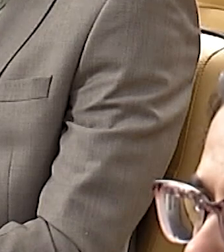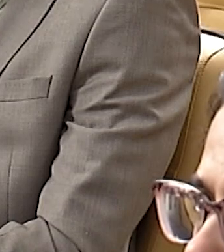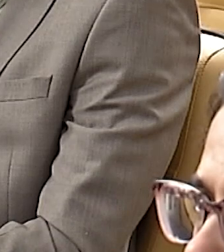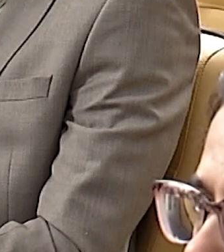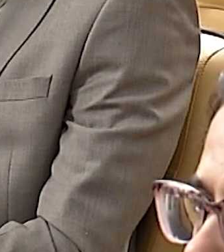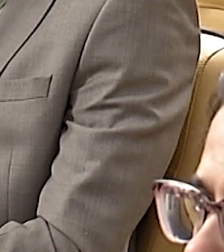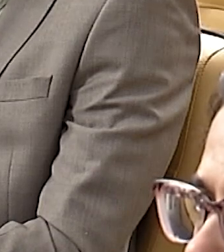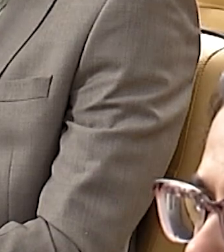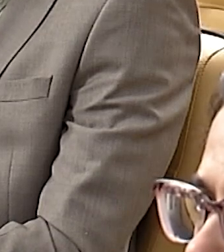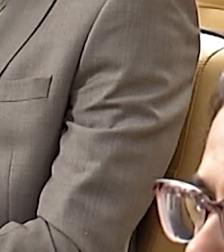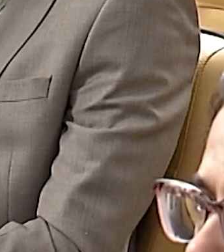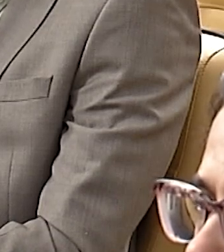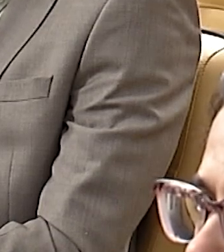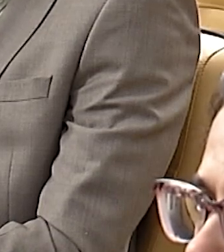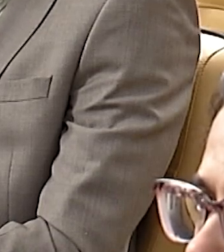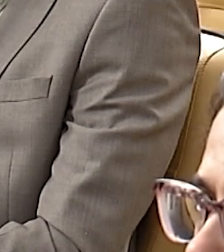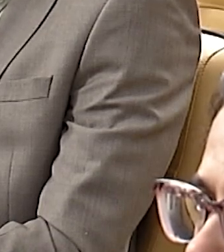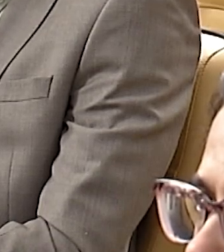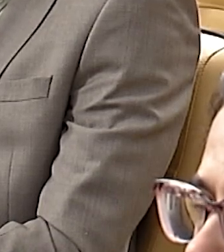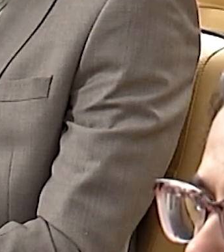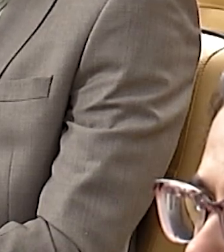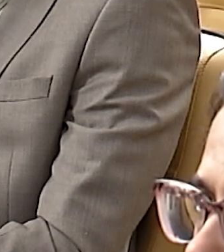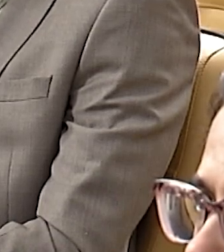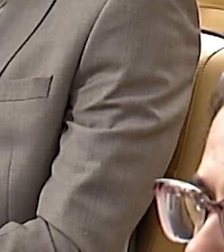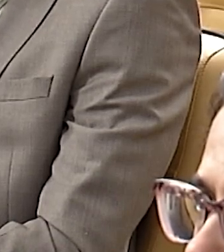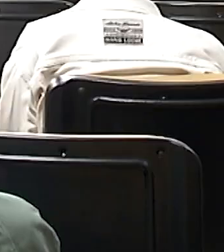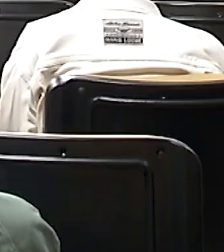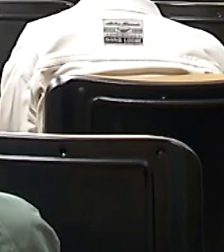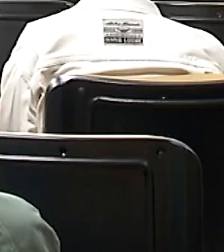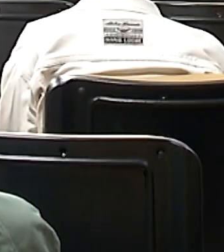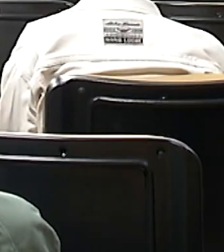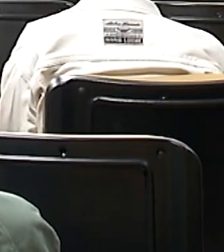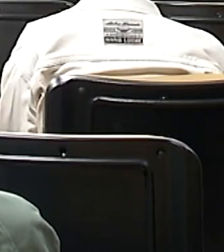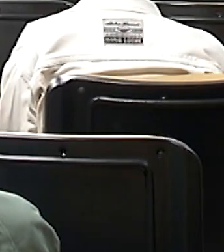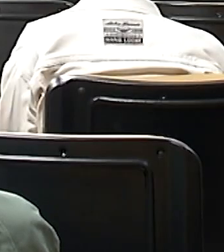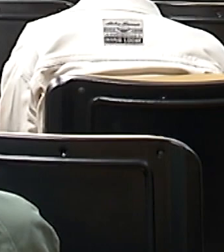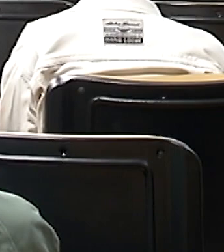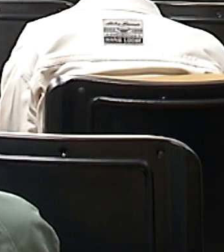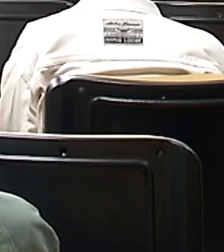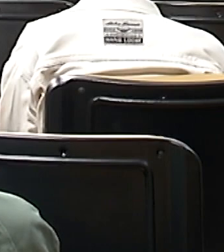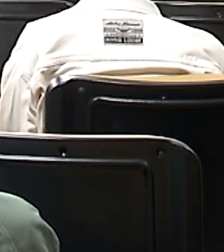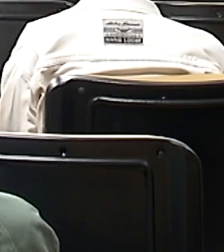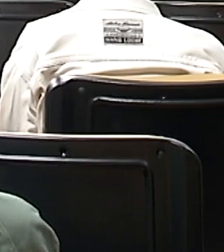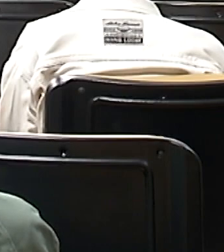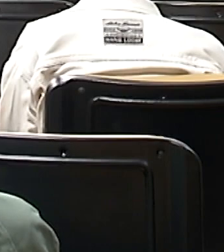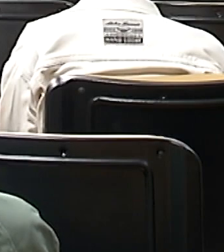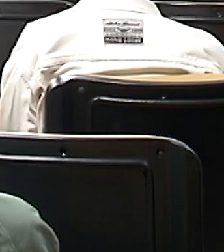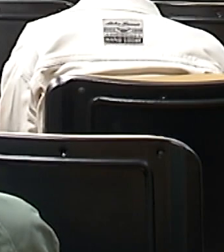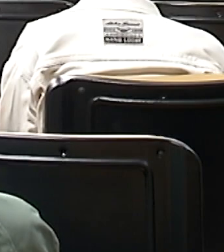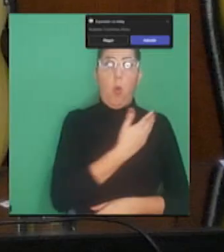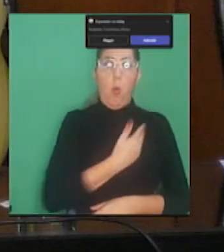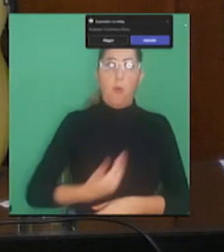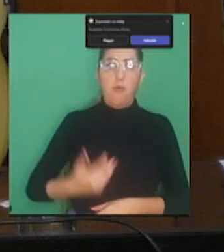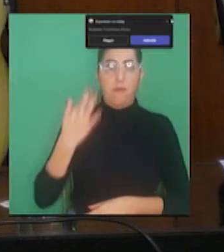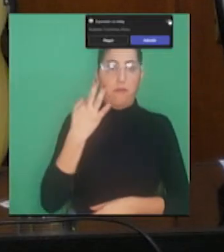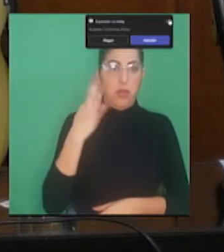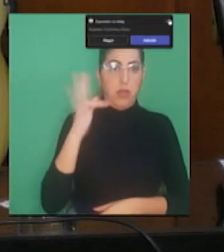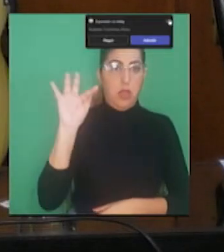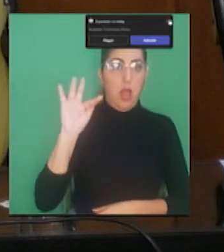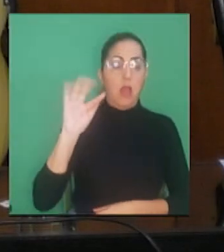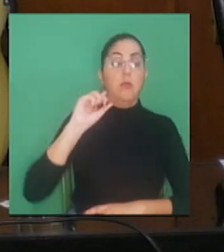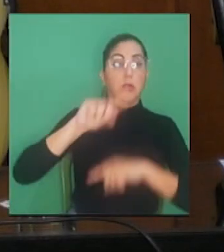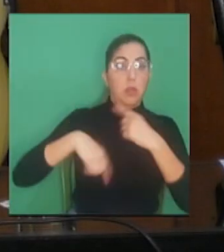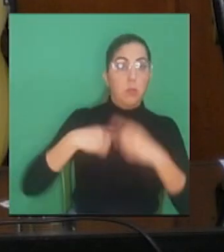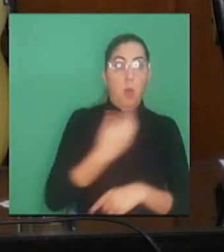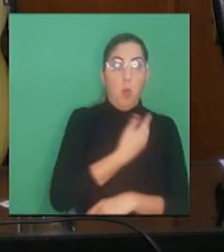Municipal 13% de transferências Federais e 0.29% estaduais a gente tem que